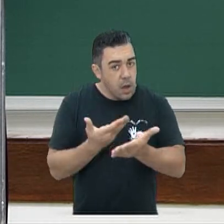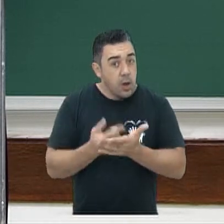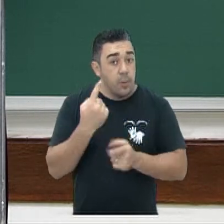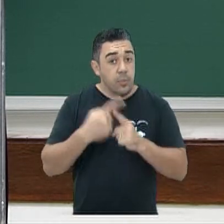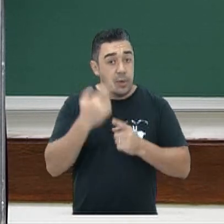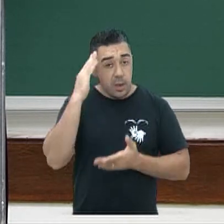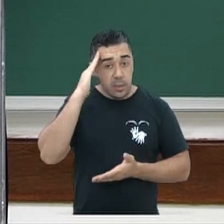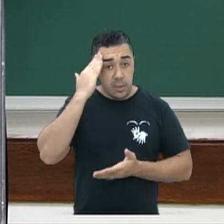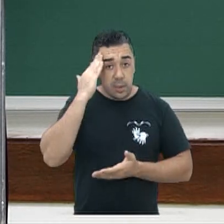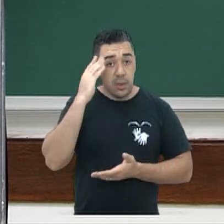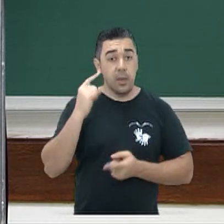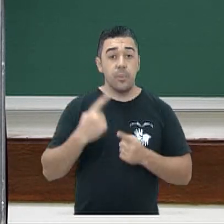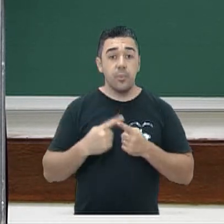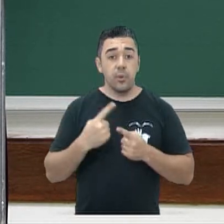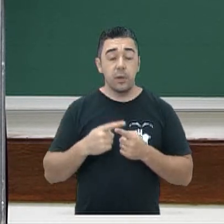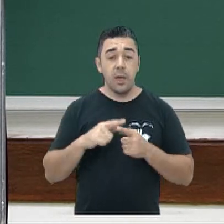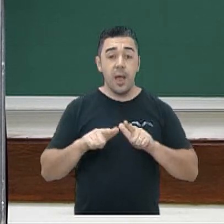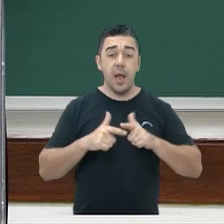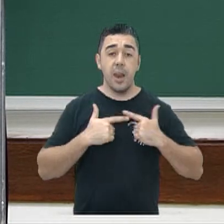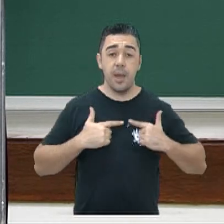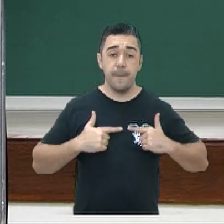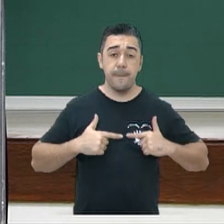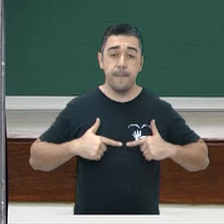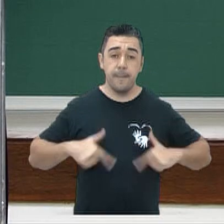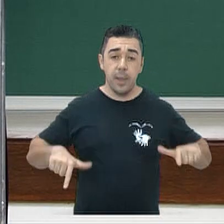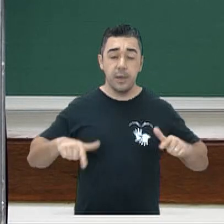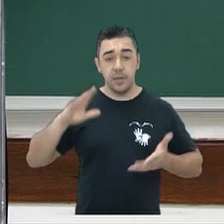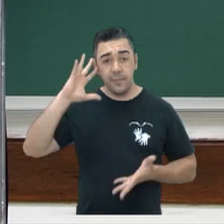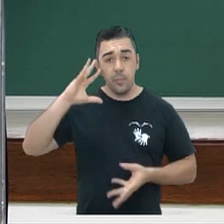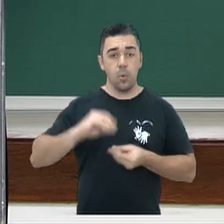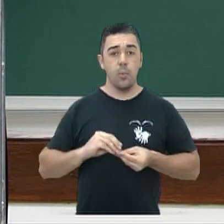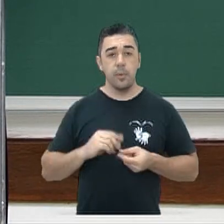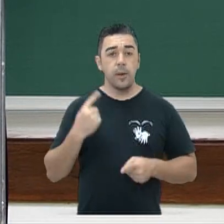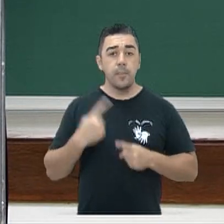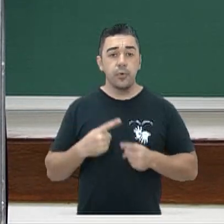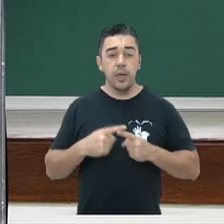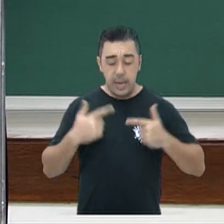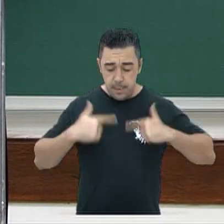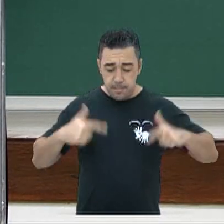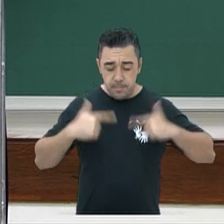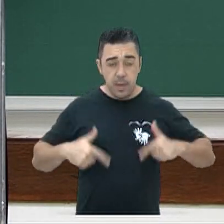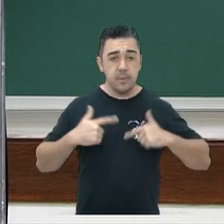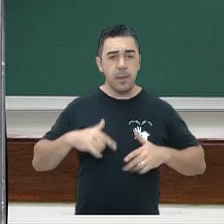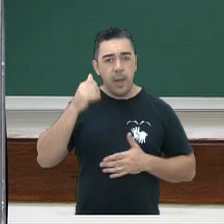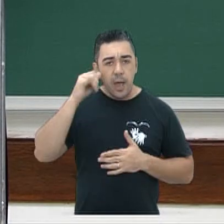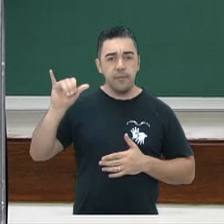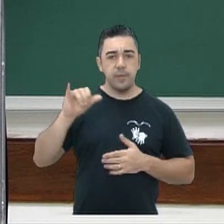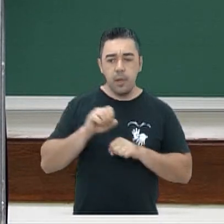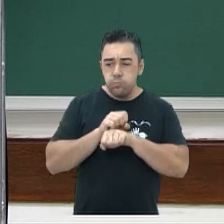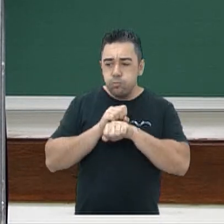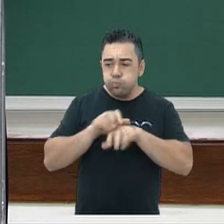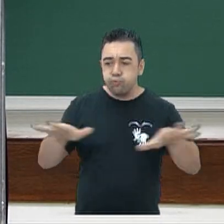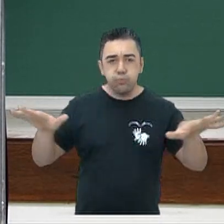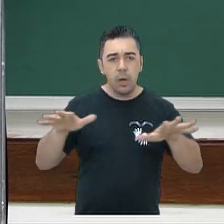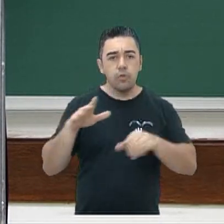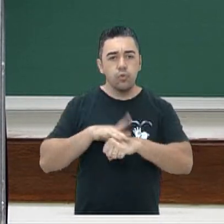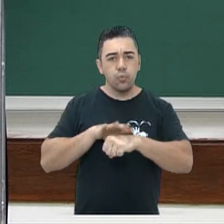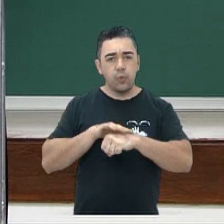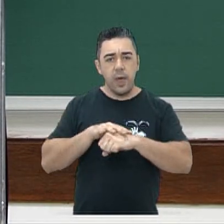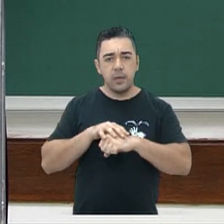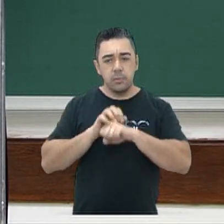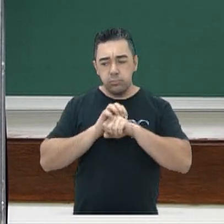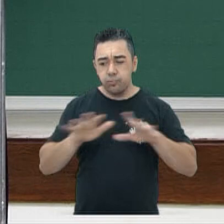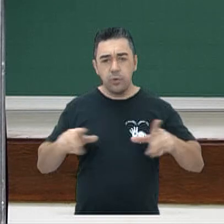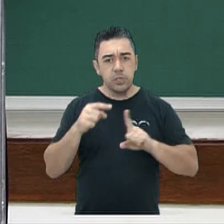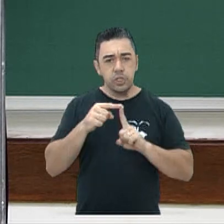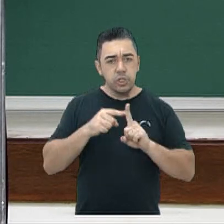a importância da salubridade, da higiene pessoal de cada um para evitar a proliferação desse tipo de vírus, desse